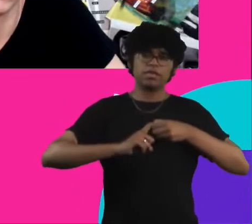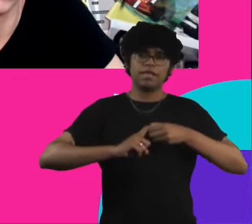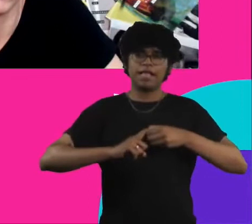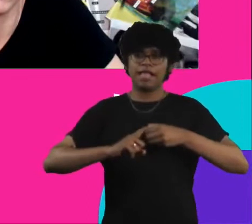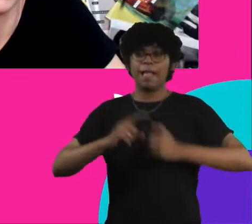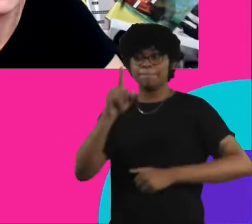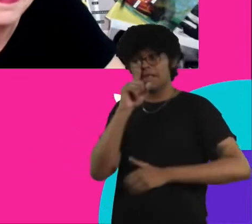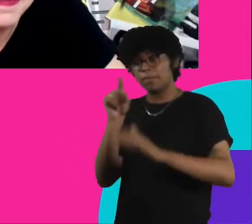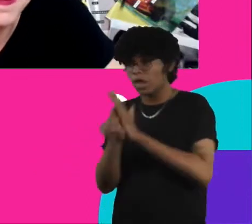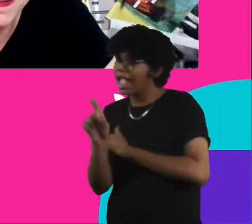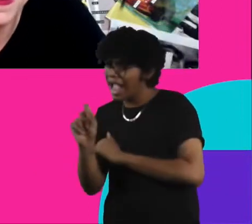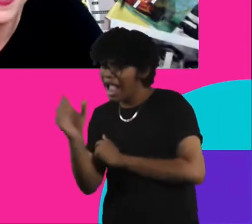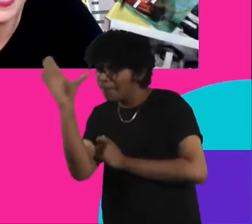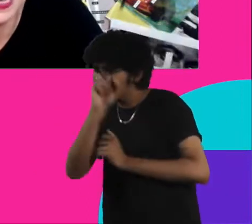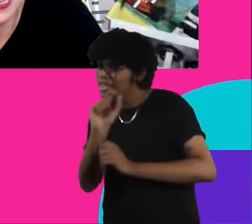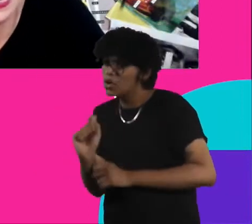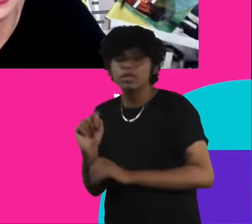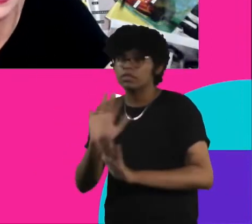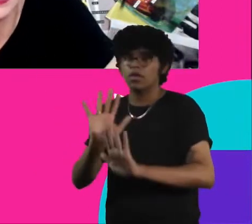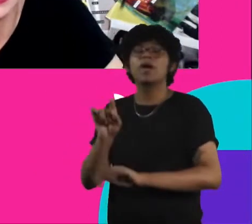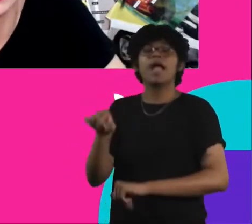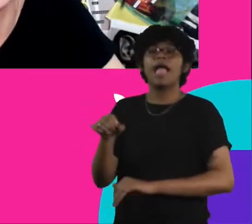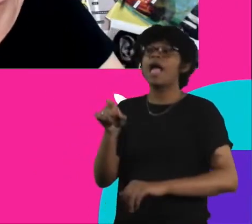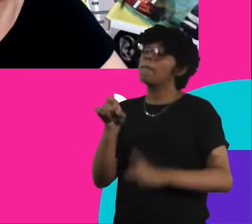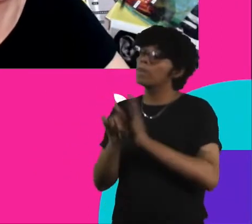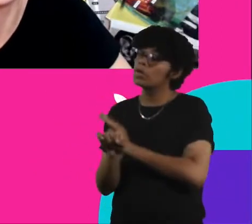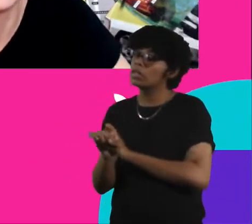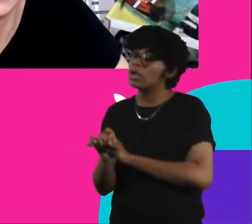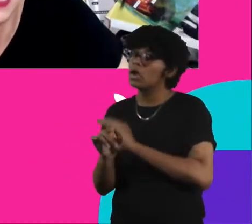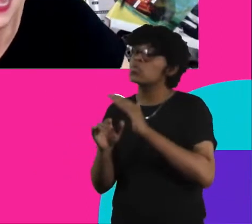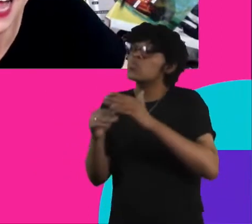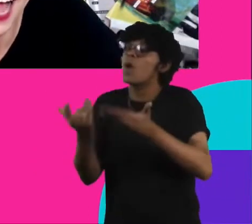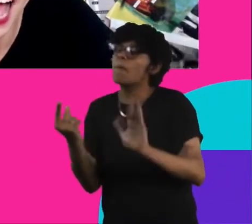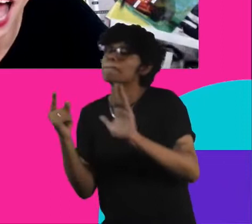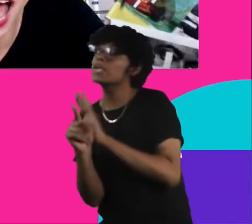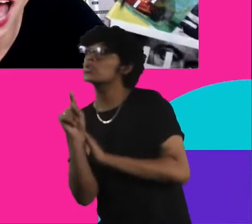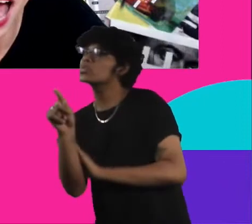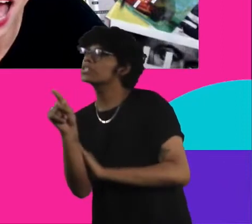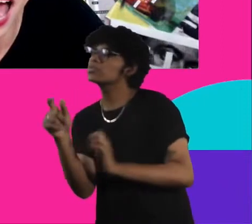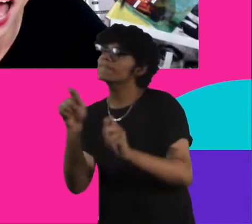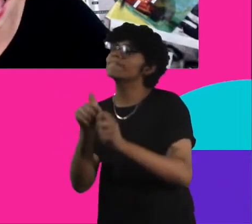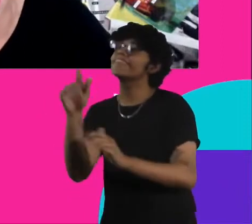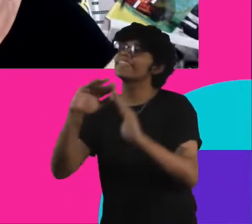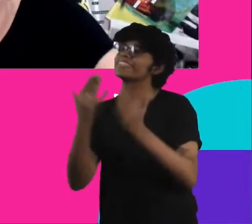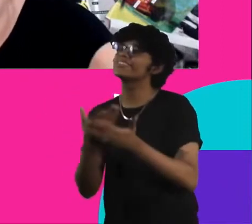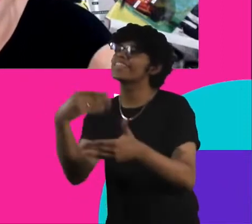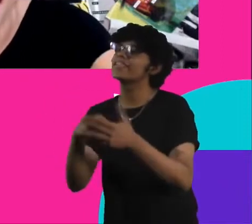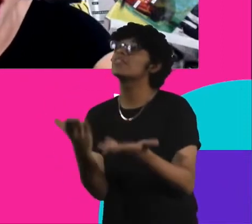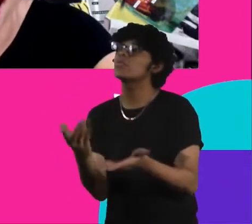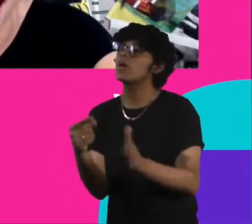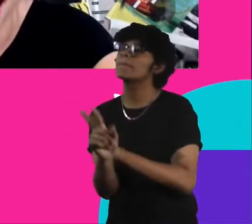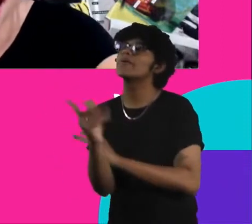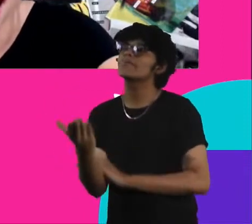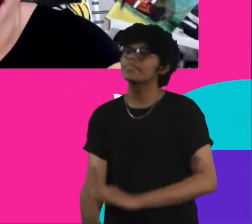perguntar o que que você aprendeu, a mãe dele perguntava: qual foi a pergunta que você fez hoje lá na escola?